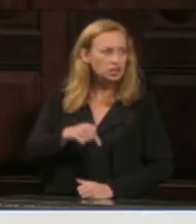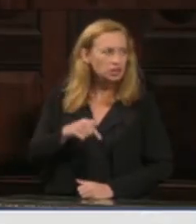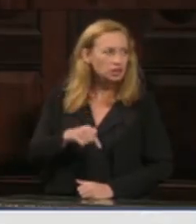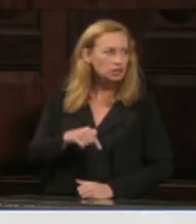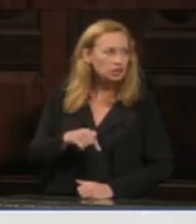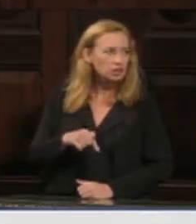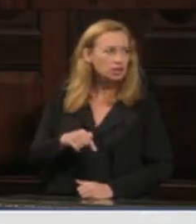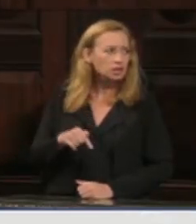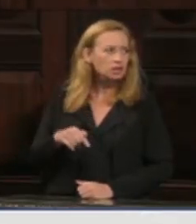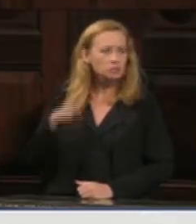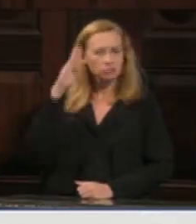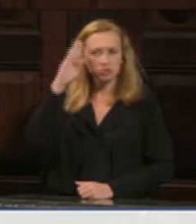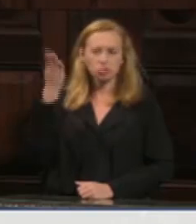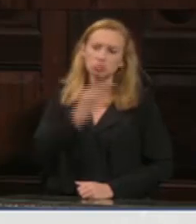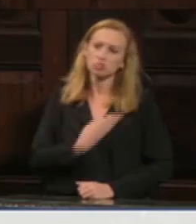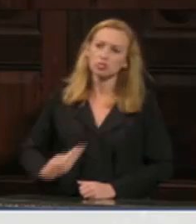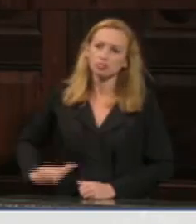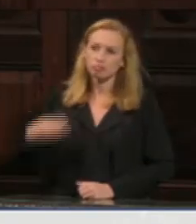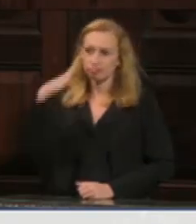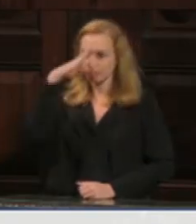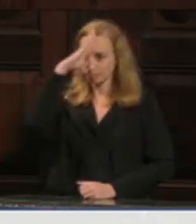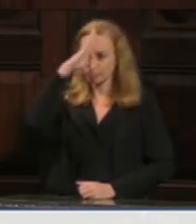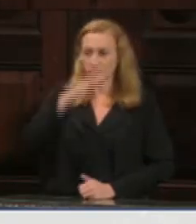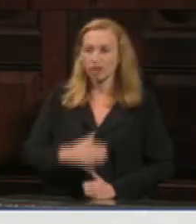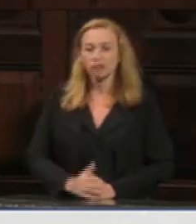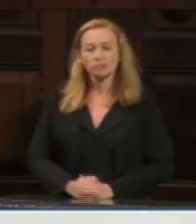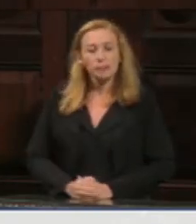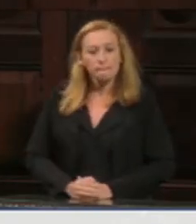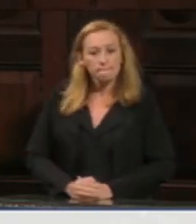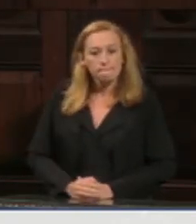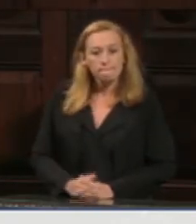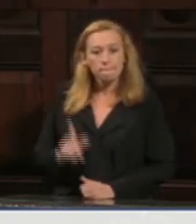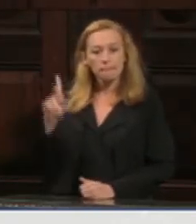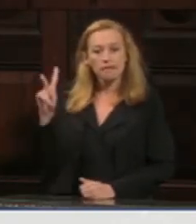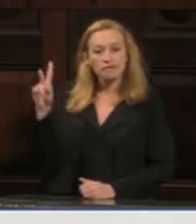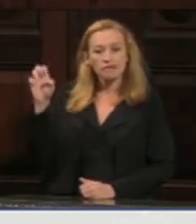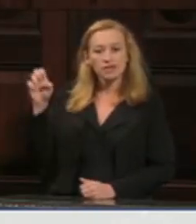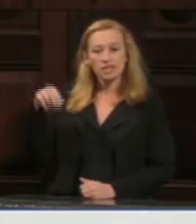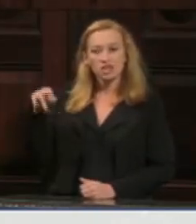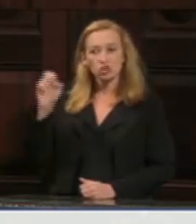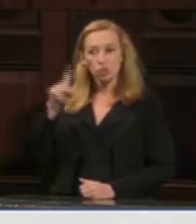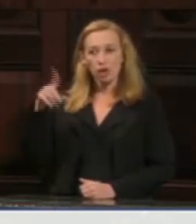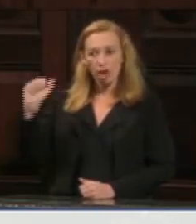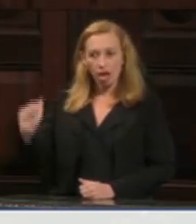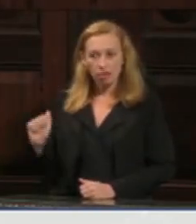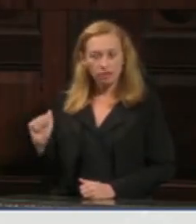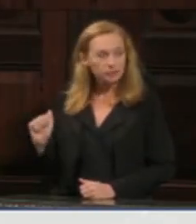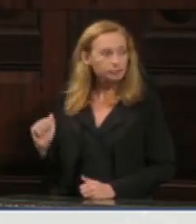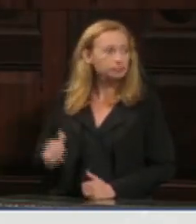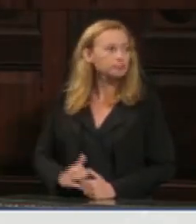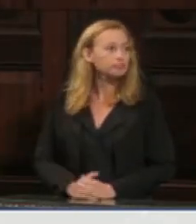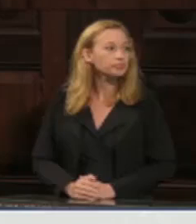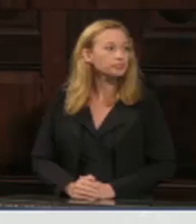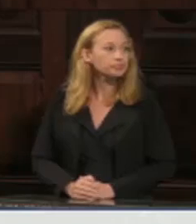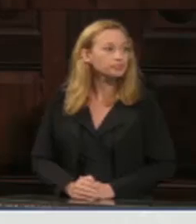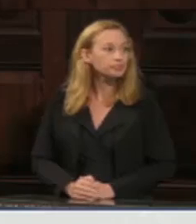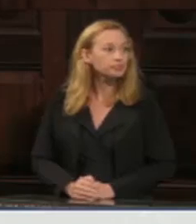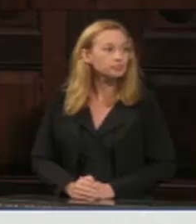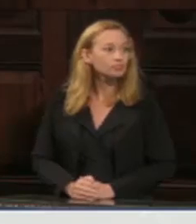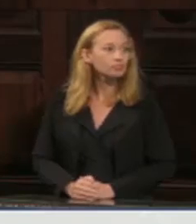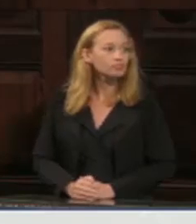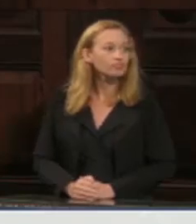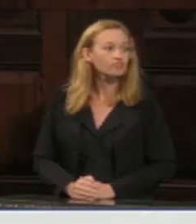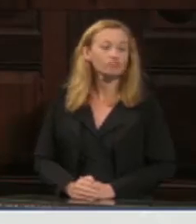do governo Bolsonaro. A Venezuela está numa